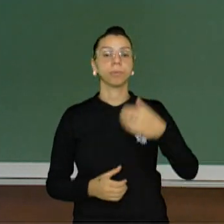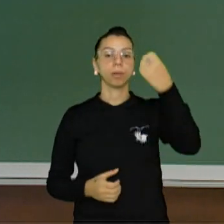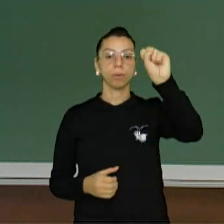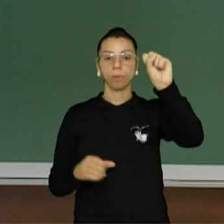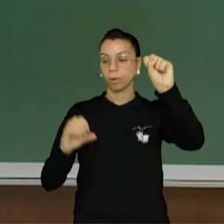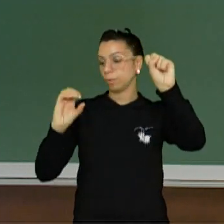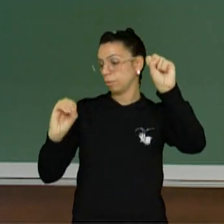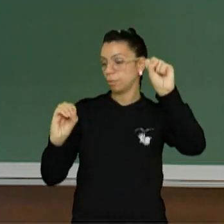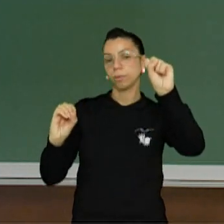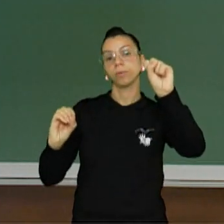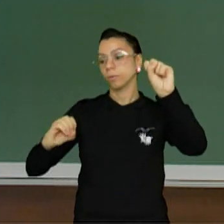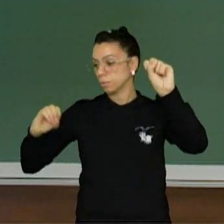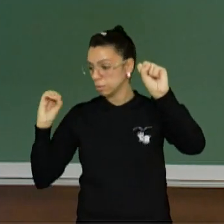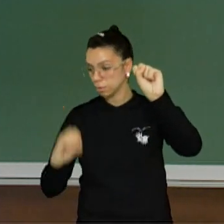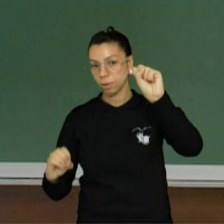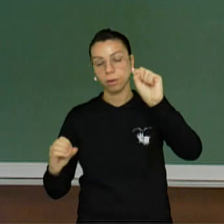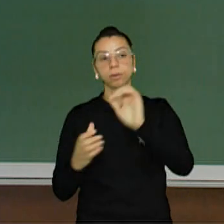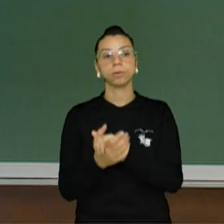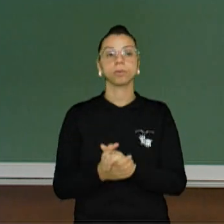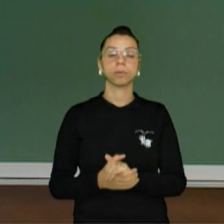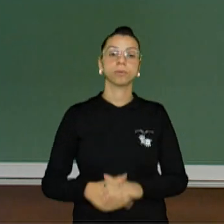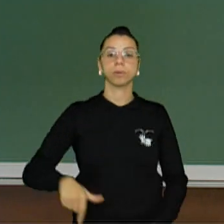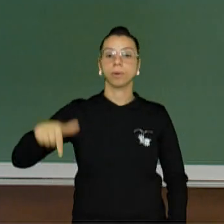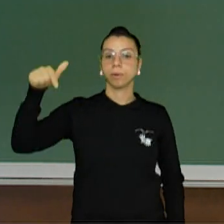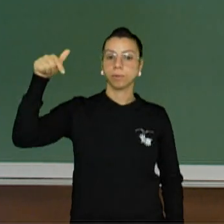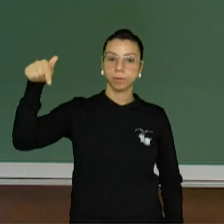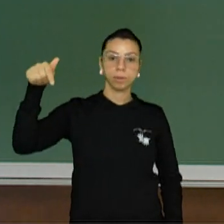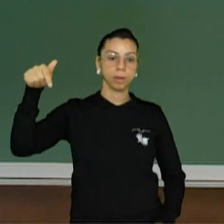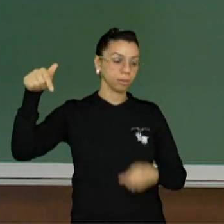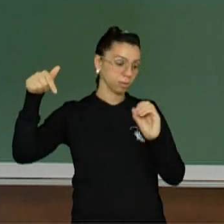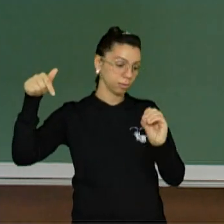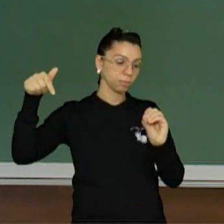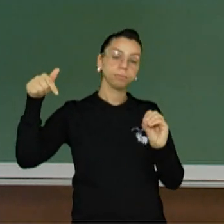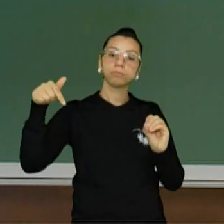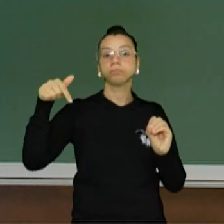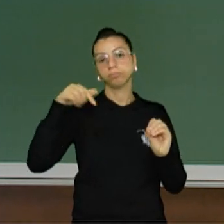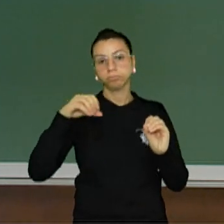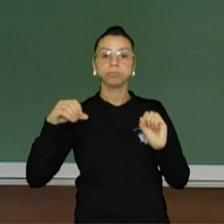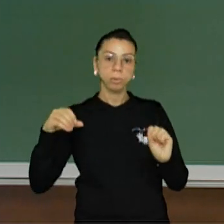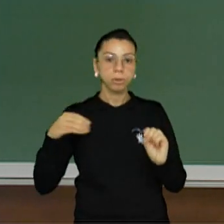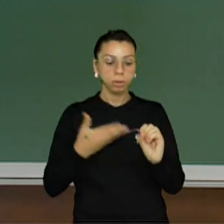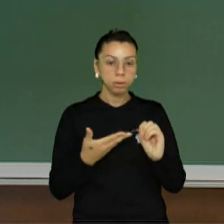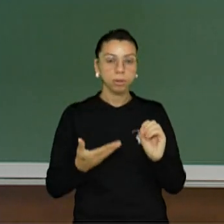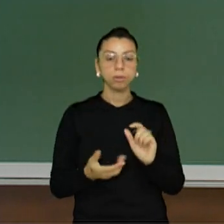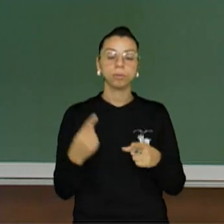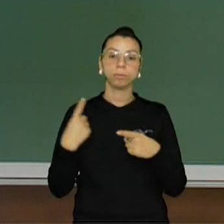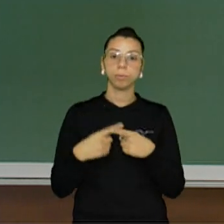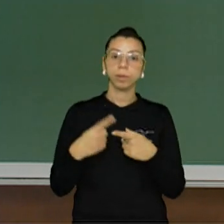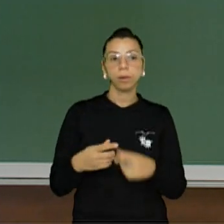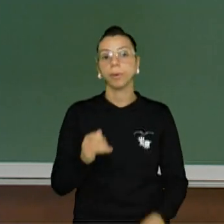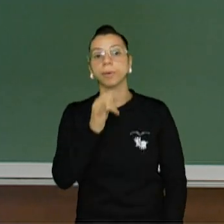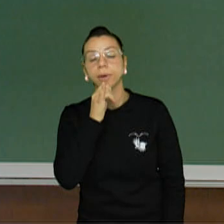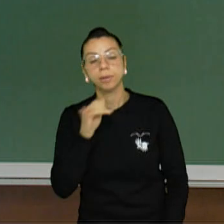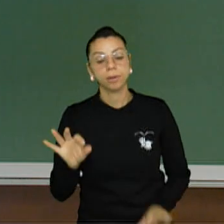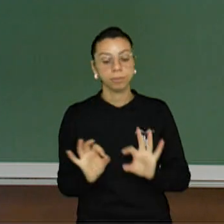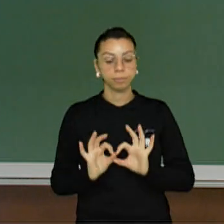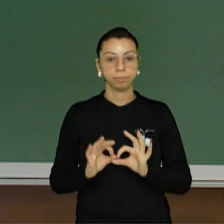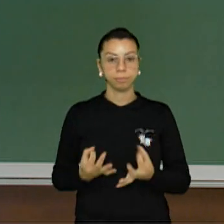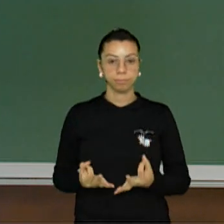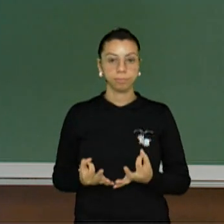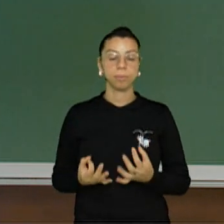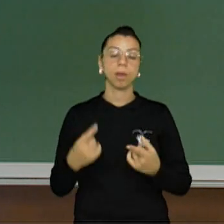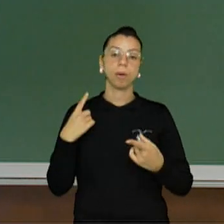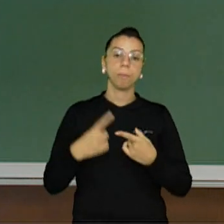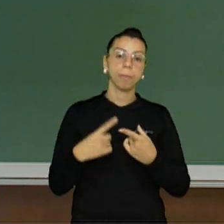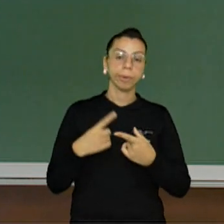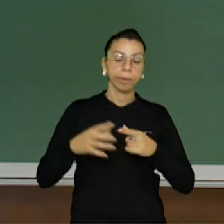0, 0, menos 7 vezes 0, 0. Porque a professora aplicou num exemplo muito simples, que às